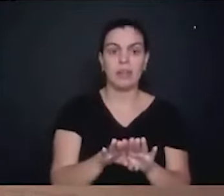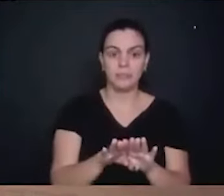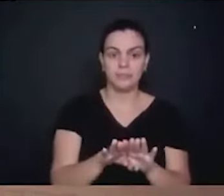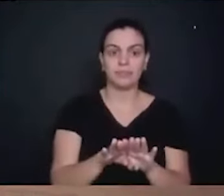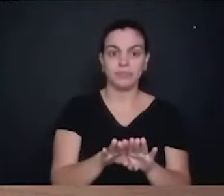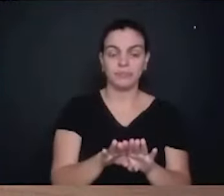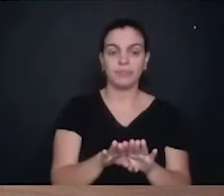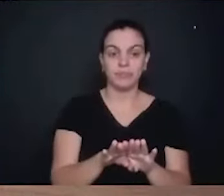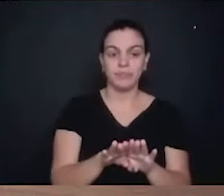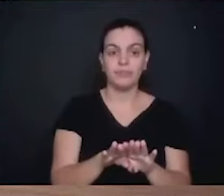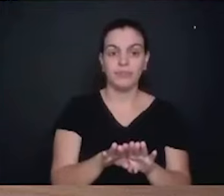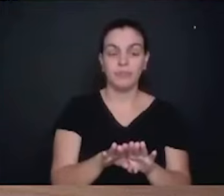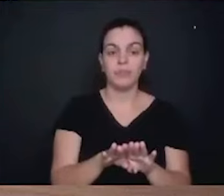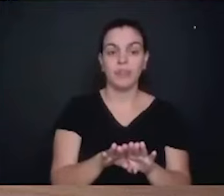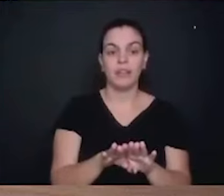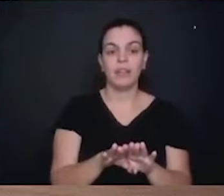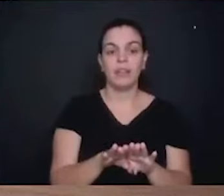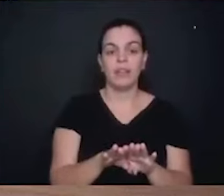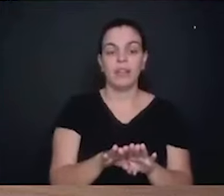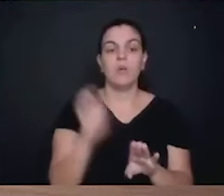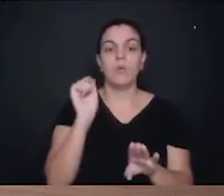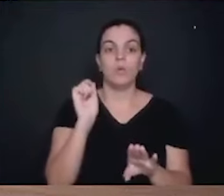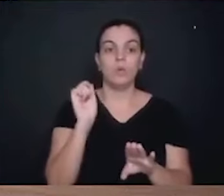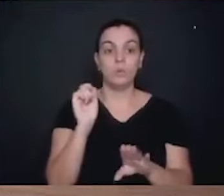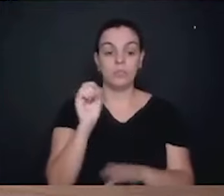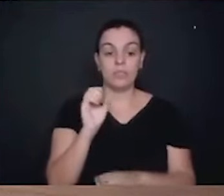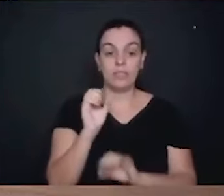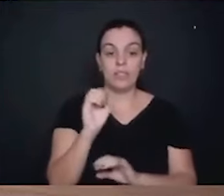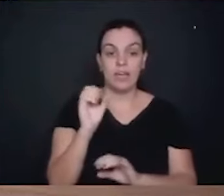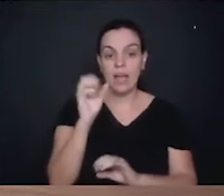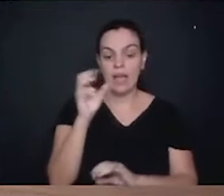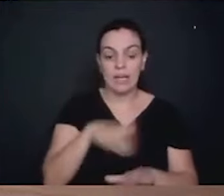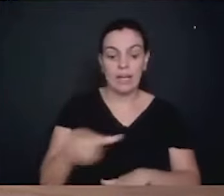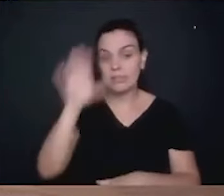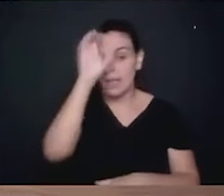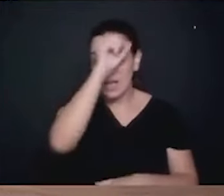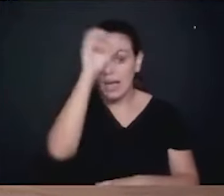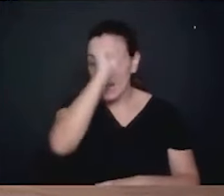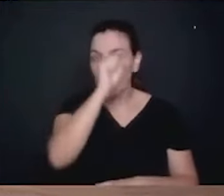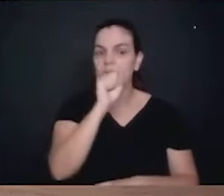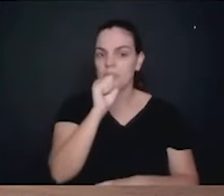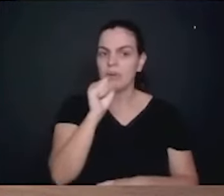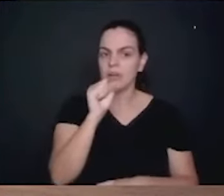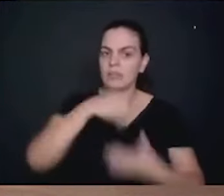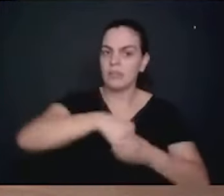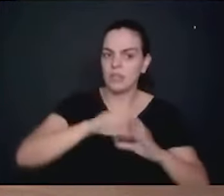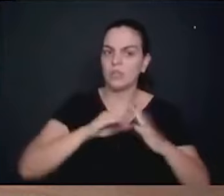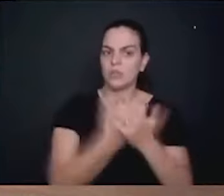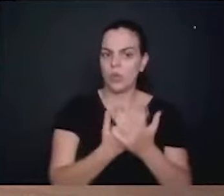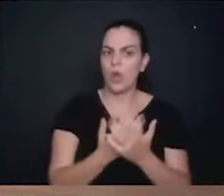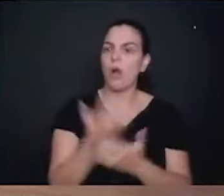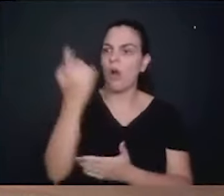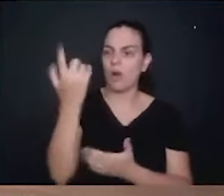nosso município e no que é ensinado pelas nossas crianças. Então, por isso, eles se organizaram, estão discutindo esse tema